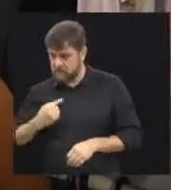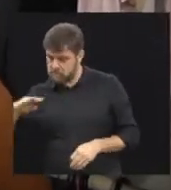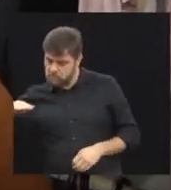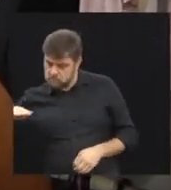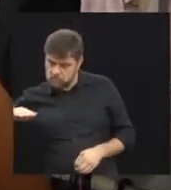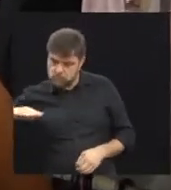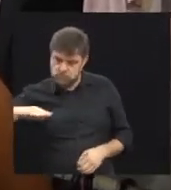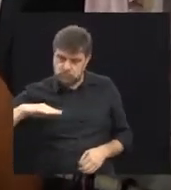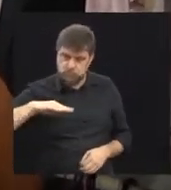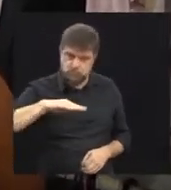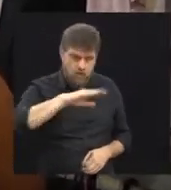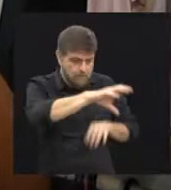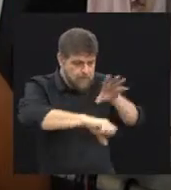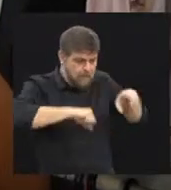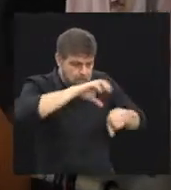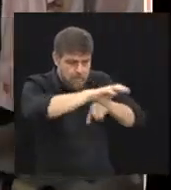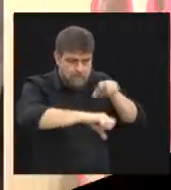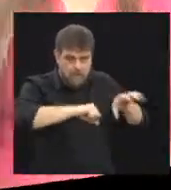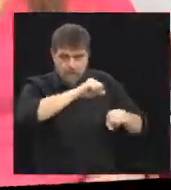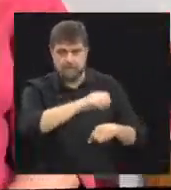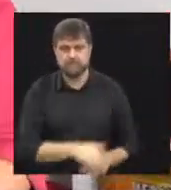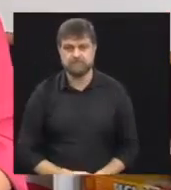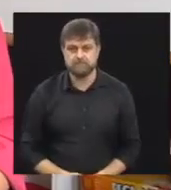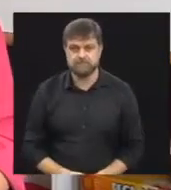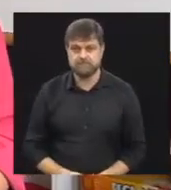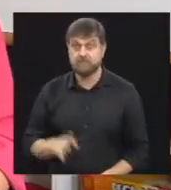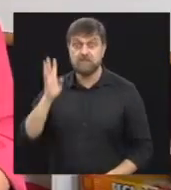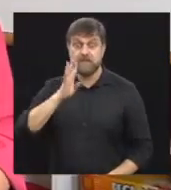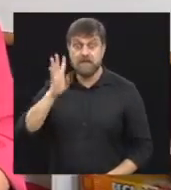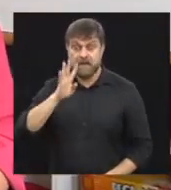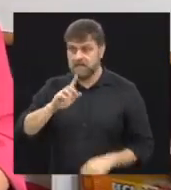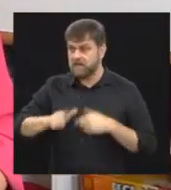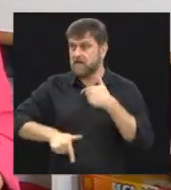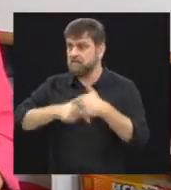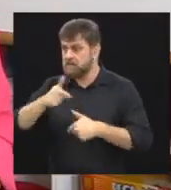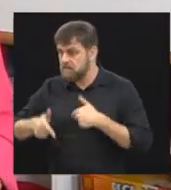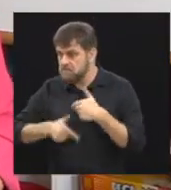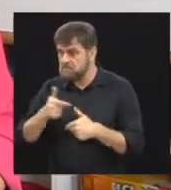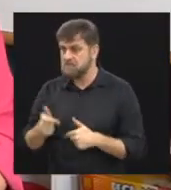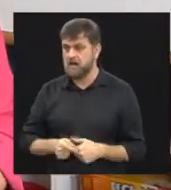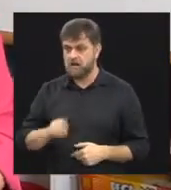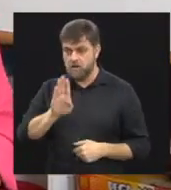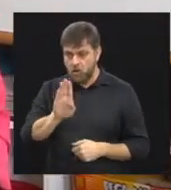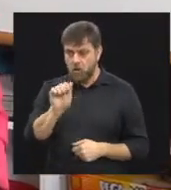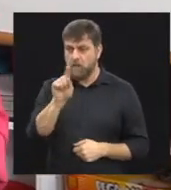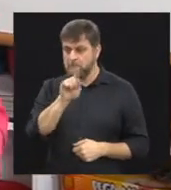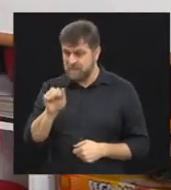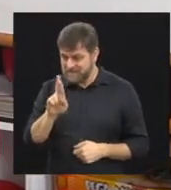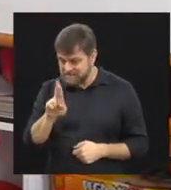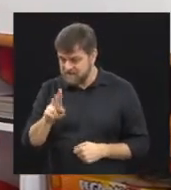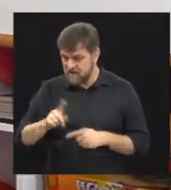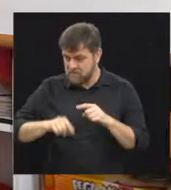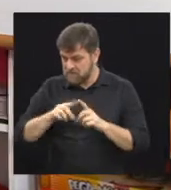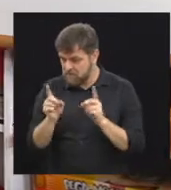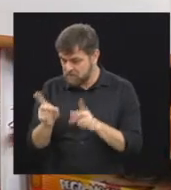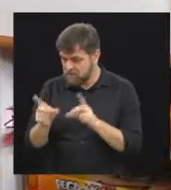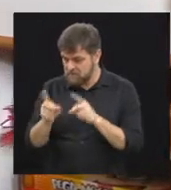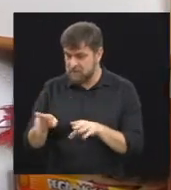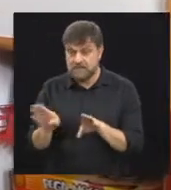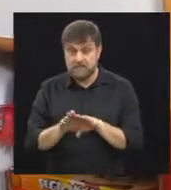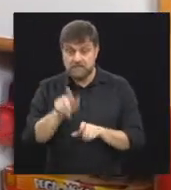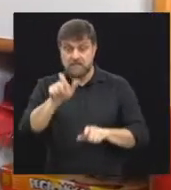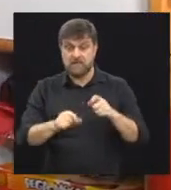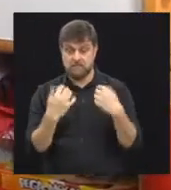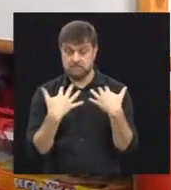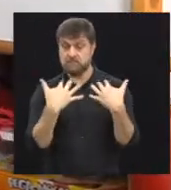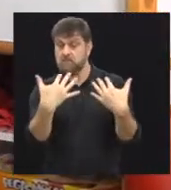o pessoal vai até a residência da pessoa e retira. Então, muito bacana o trabalho do bazar. Para quem está em casa, que também